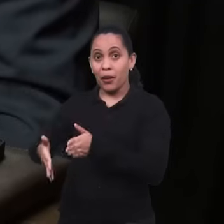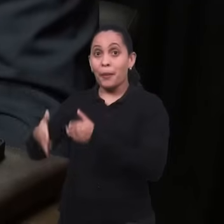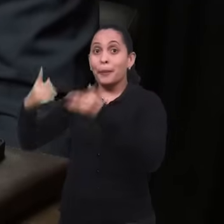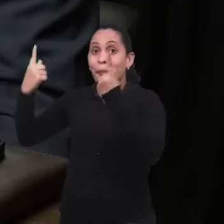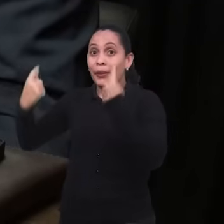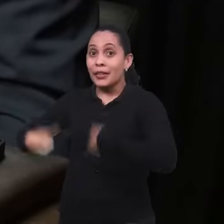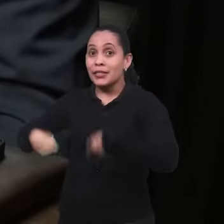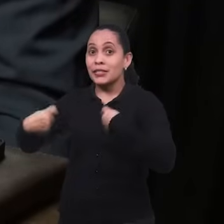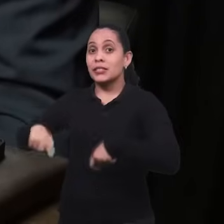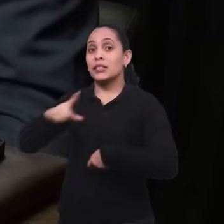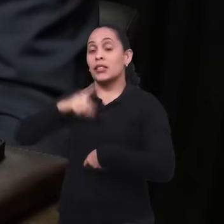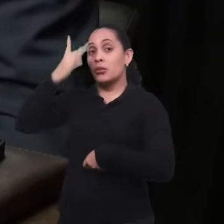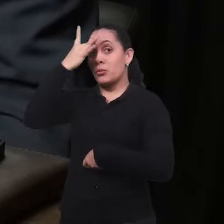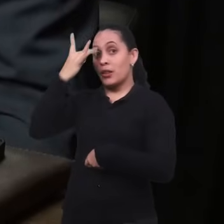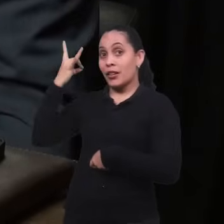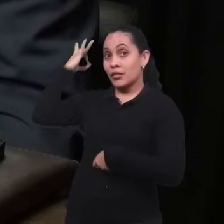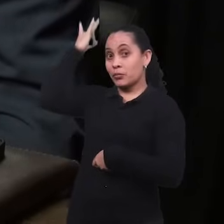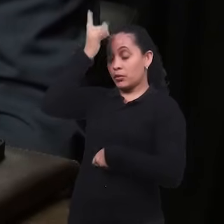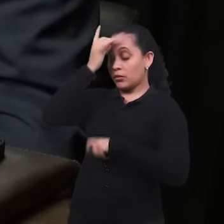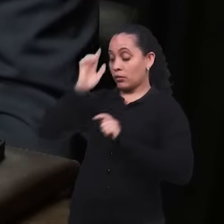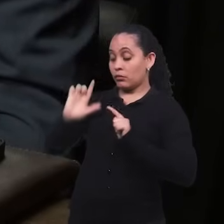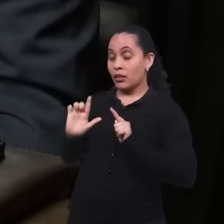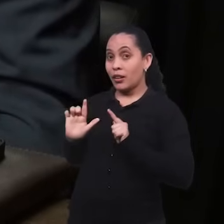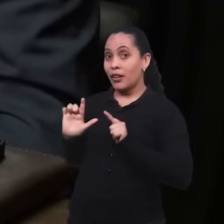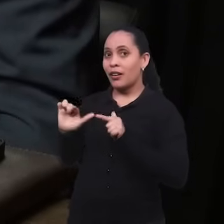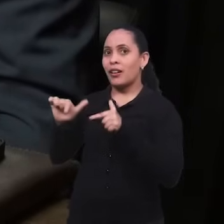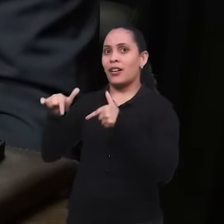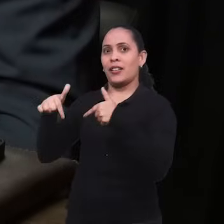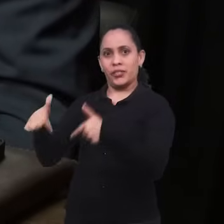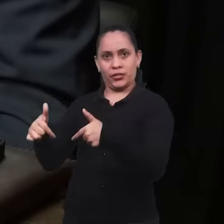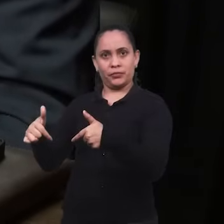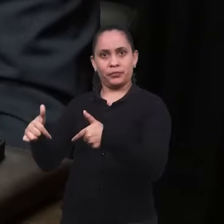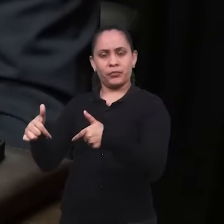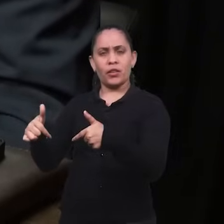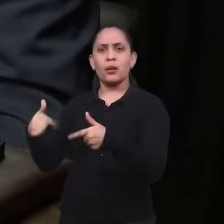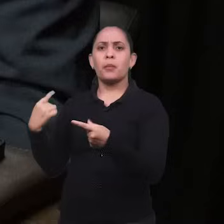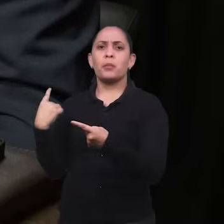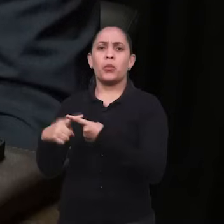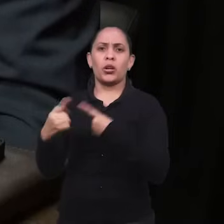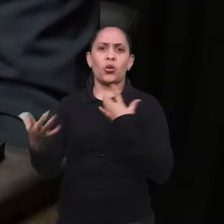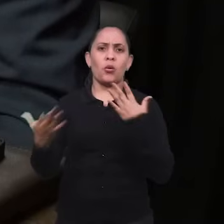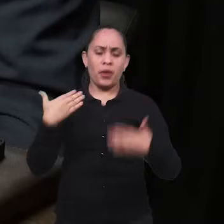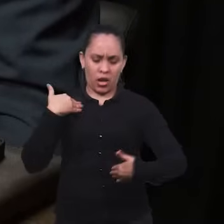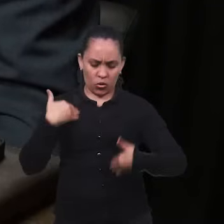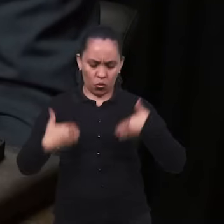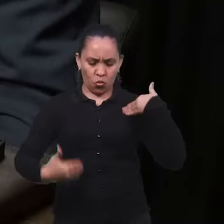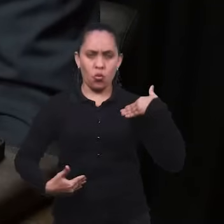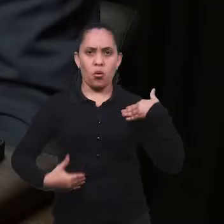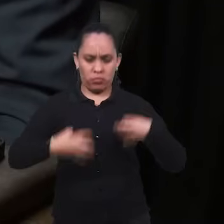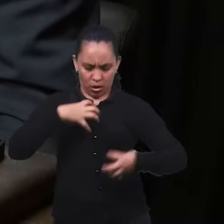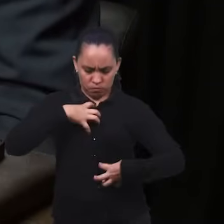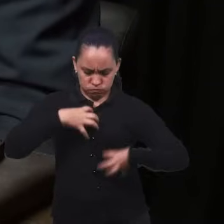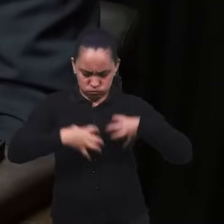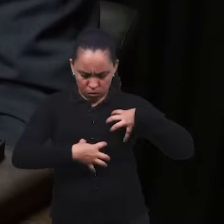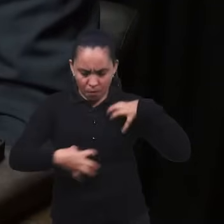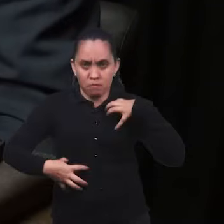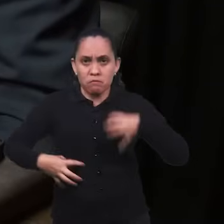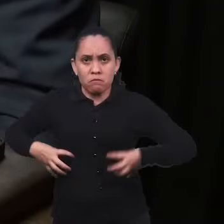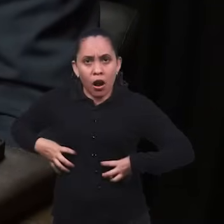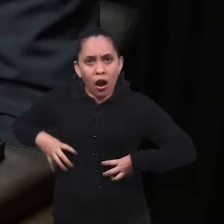igreja, tem um espírito circulando. Dentro desse corpo que tem vários órgãos, várias partes,